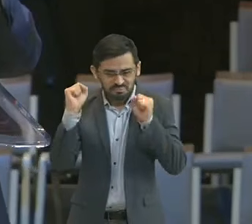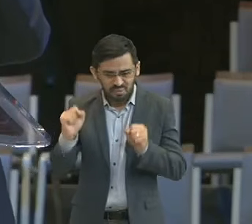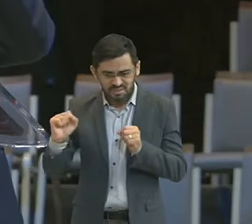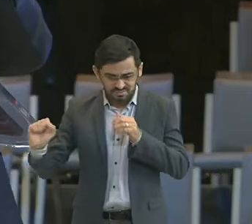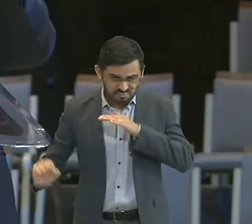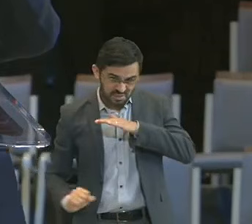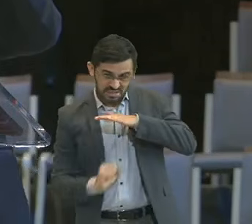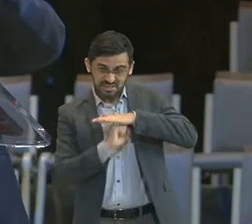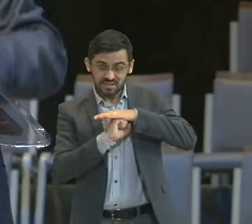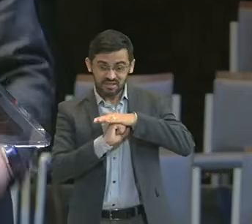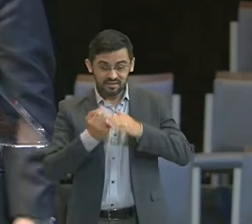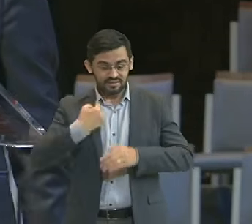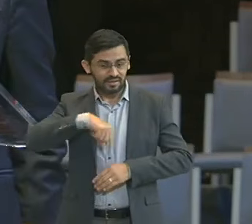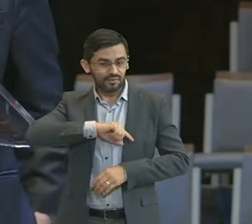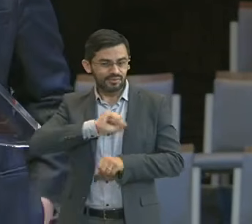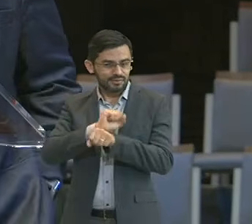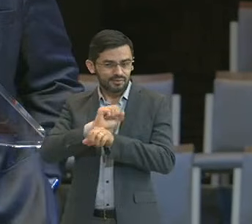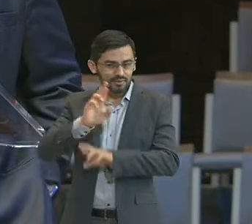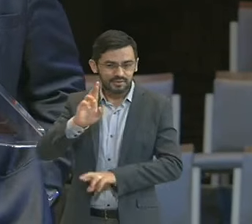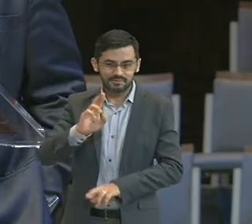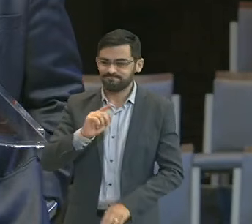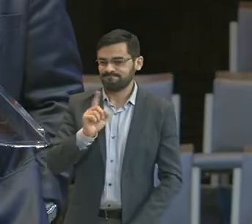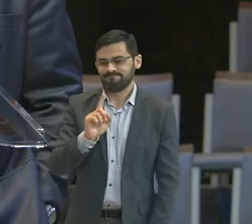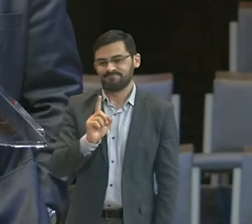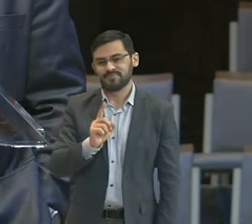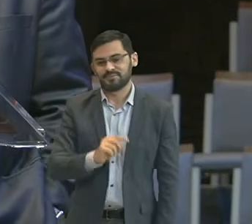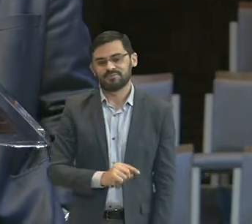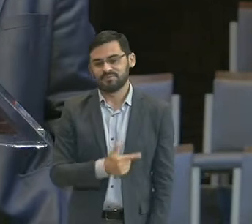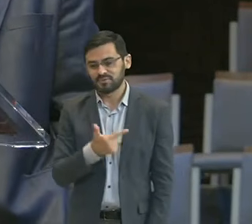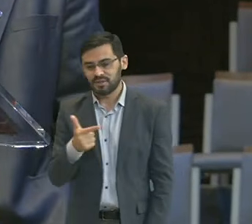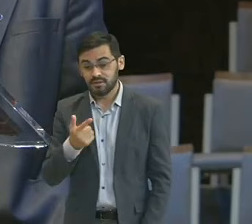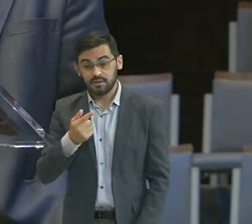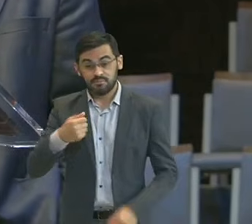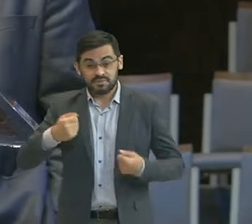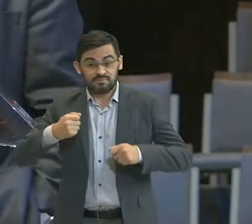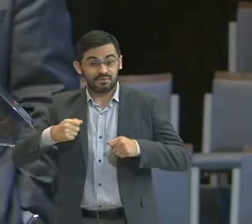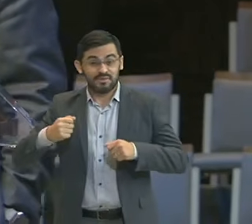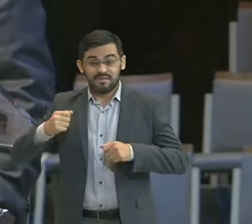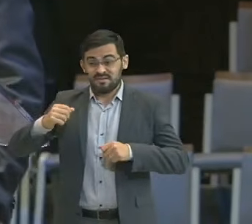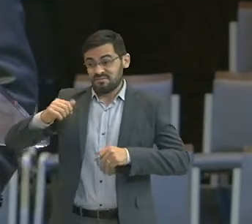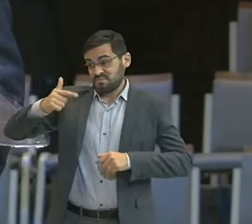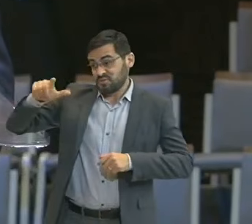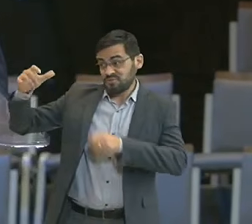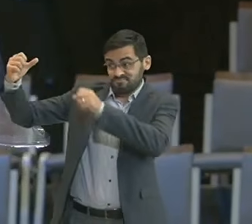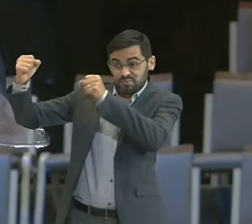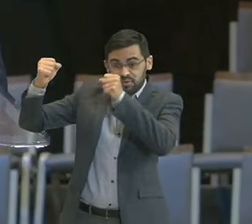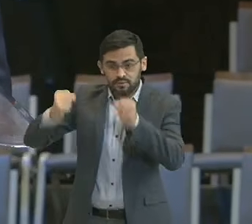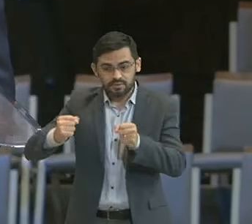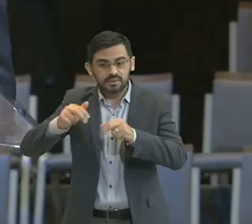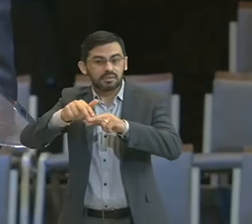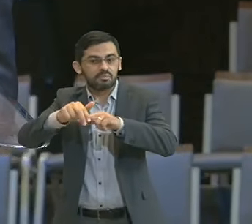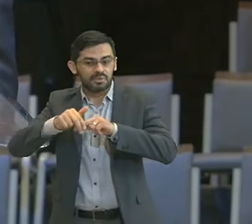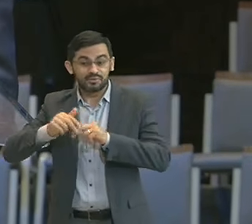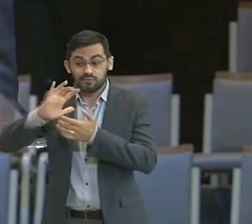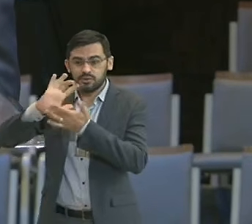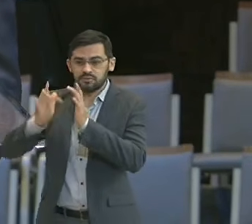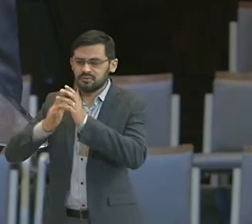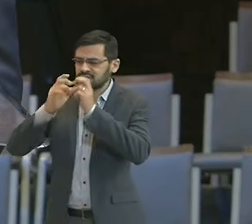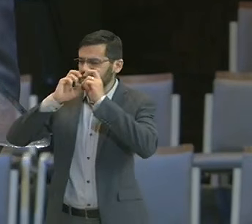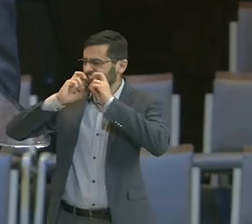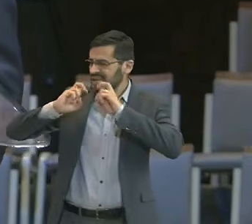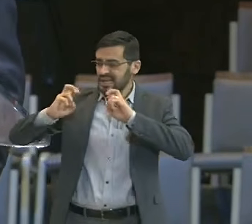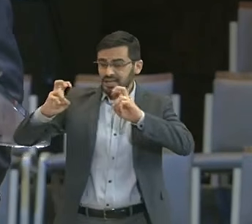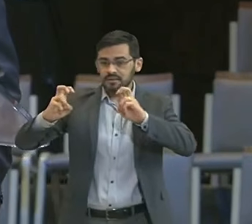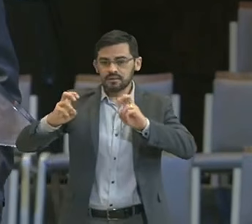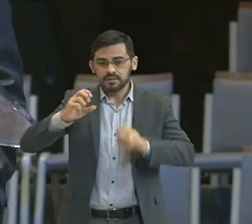preencher todas as esperanças do coração de alguém. Nós precisamos de alguém maior. Por isso Jesus grita para a gente,